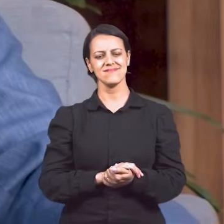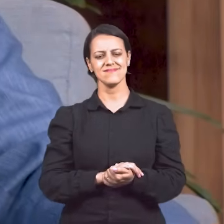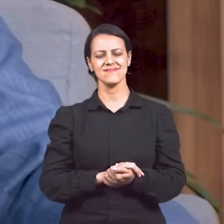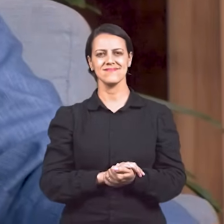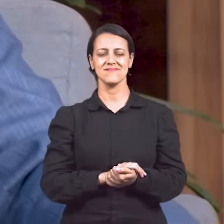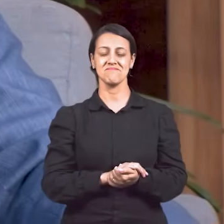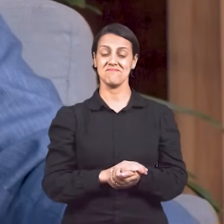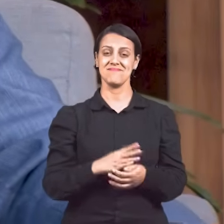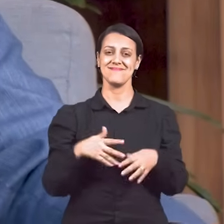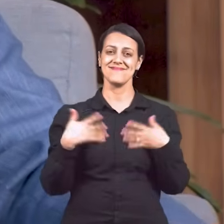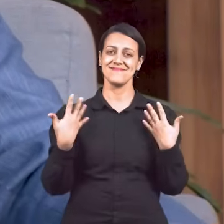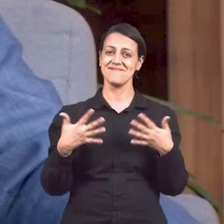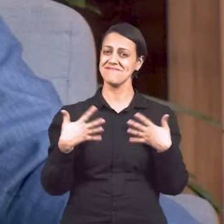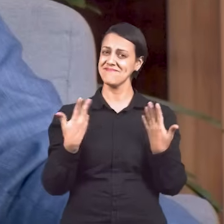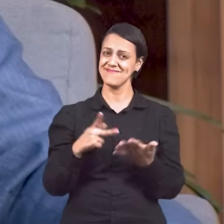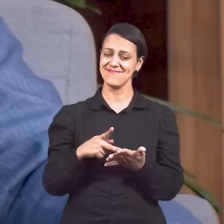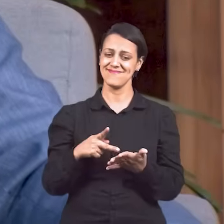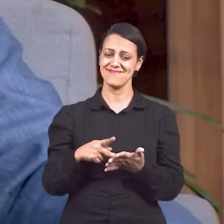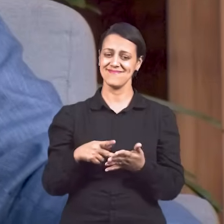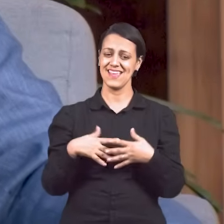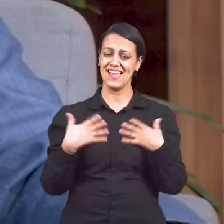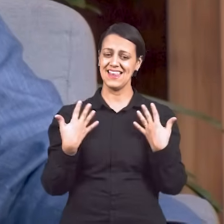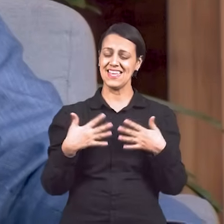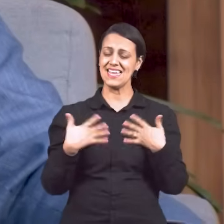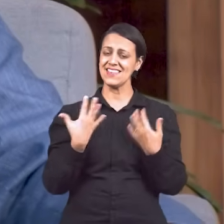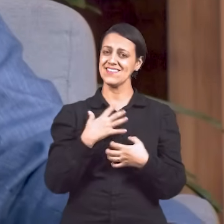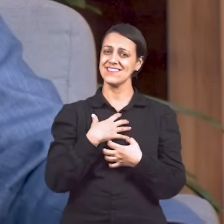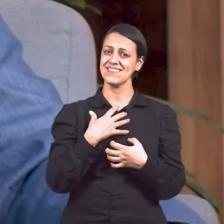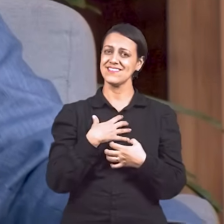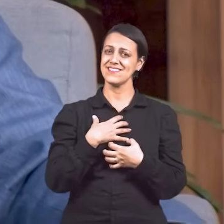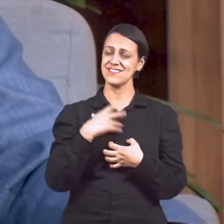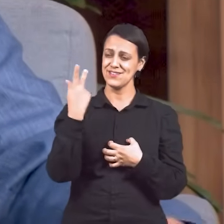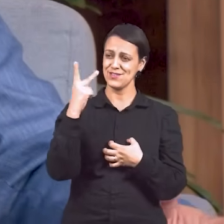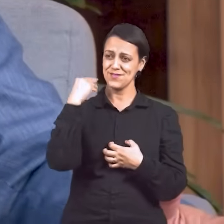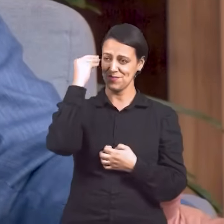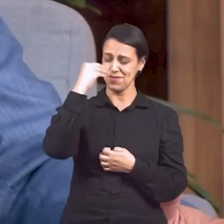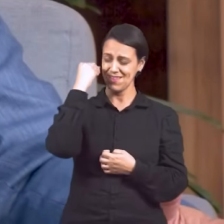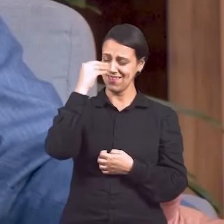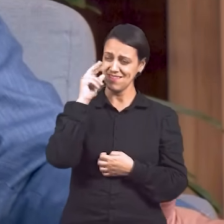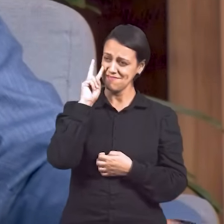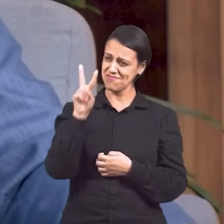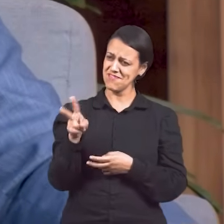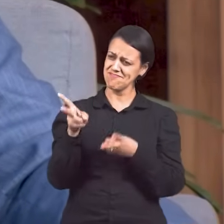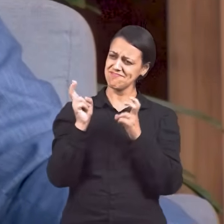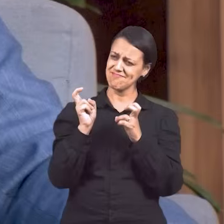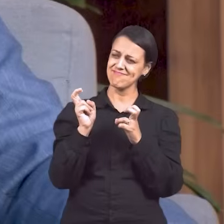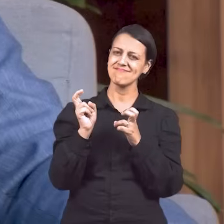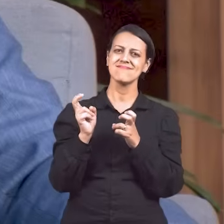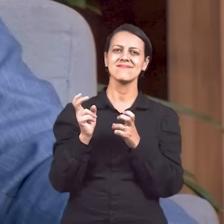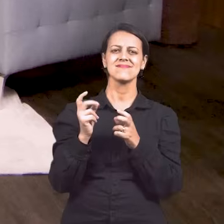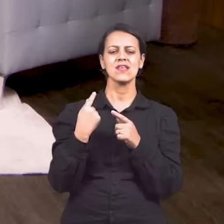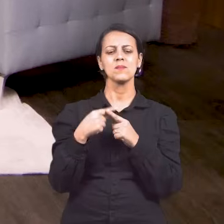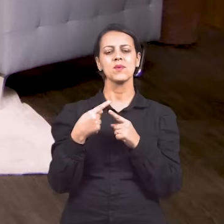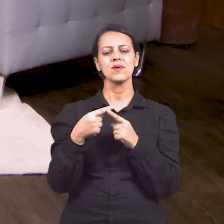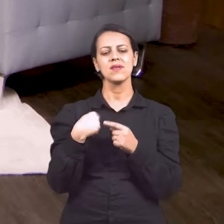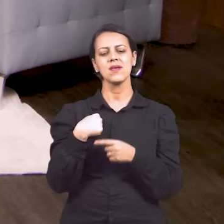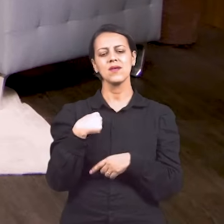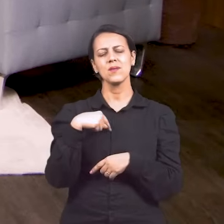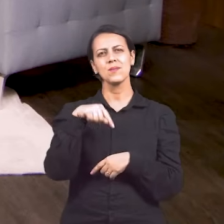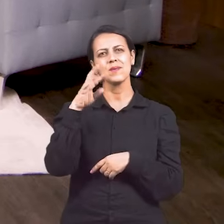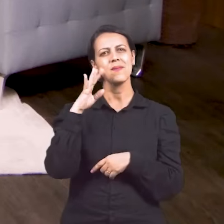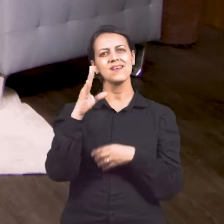madrugada, teve uma resposta do Senhor e foi imediata, foi tão rápido. Que benção, né, pastor Jonas? Irmão Antônio, que alegria